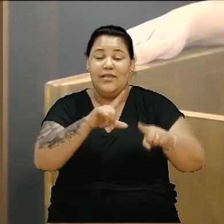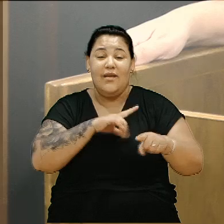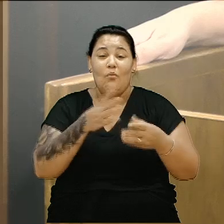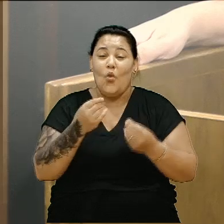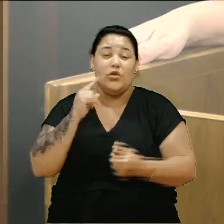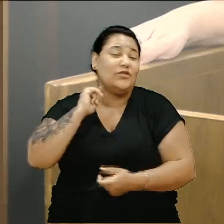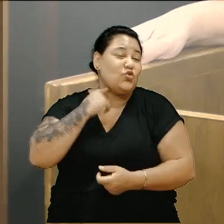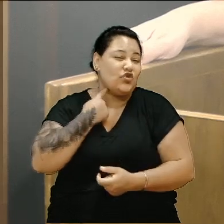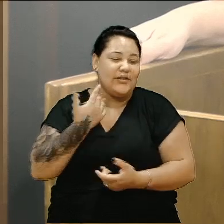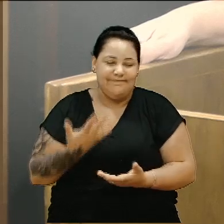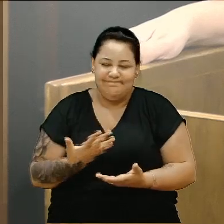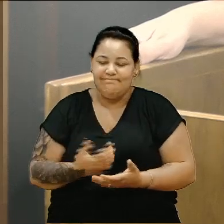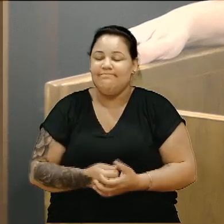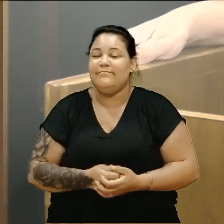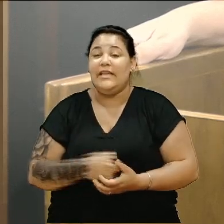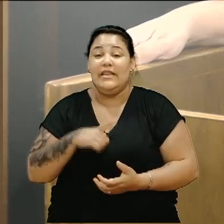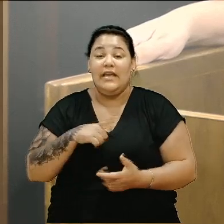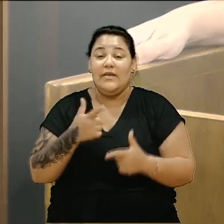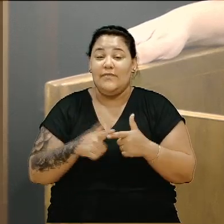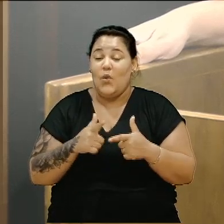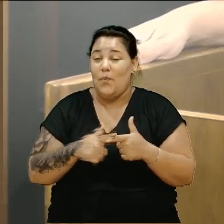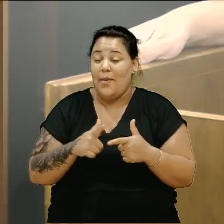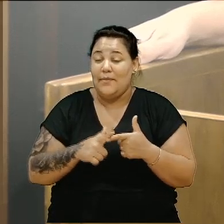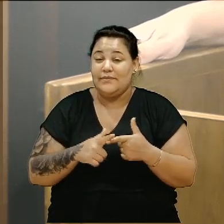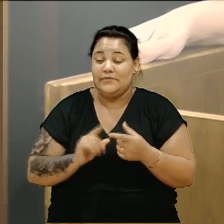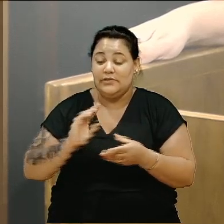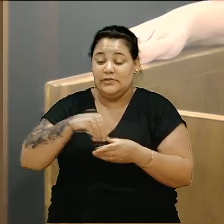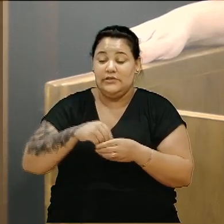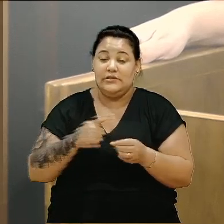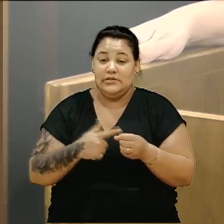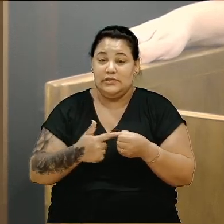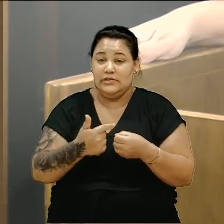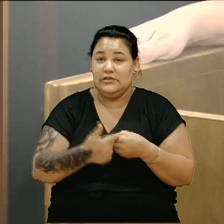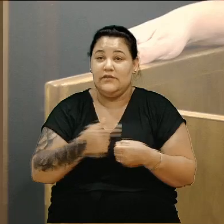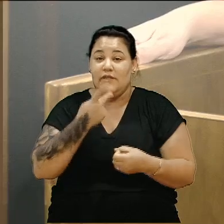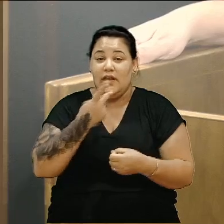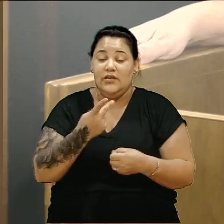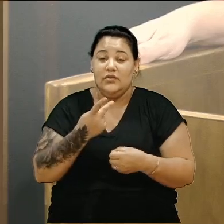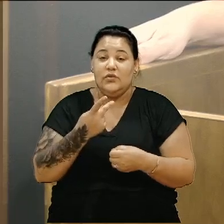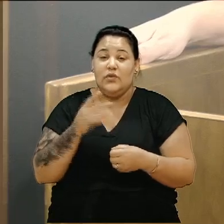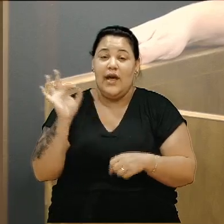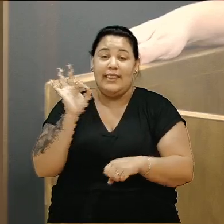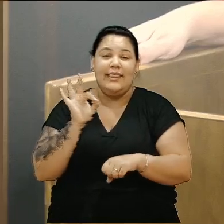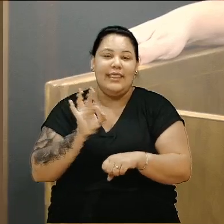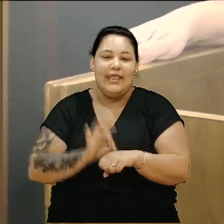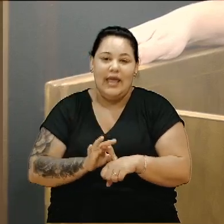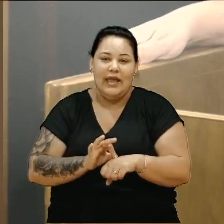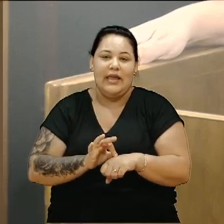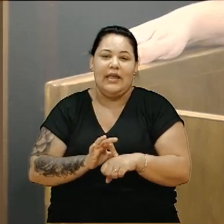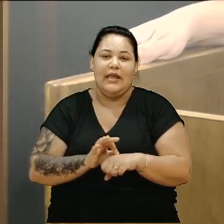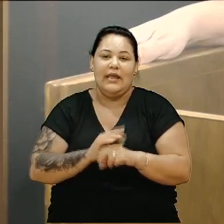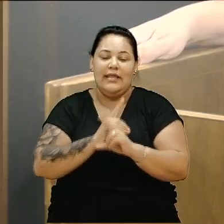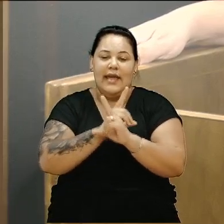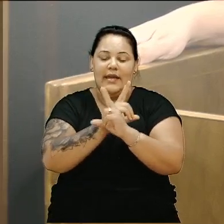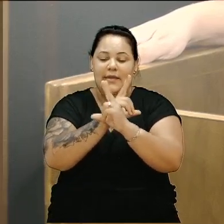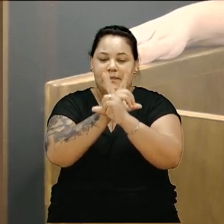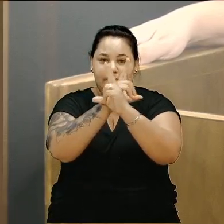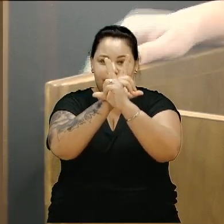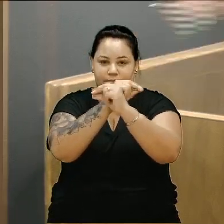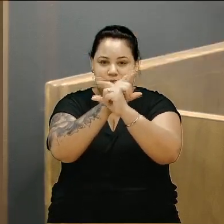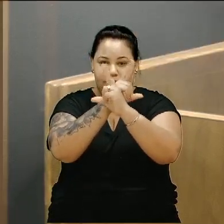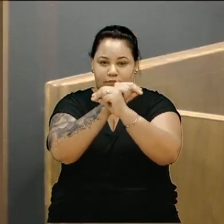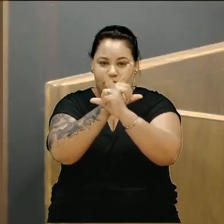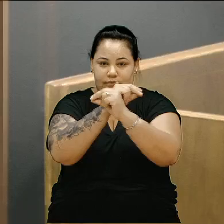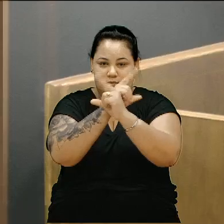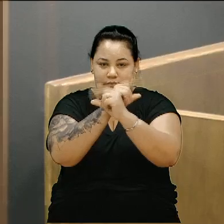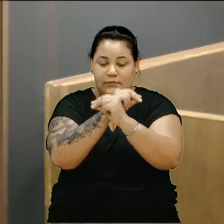sujeira. A gente tem vários problemas na nossa cidade, referente à dengue, referente ao lixo, né, e problemas de saúde que